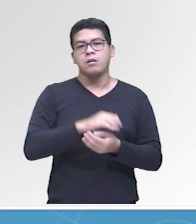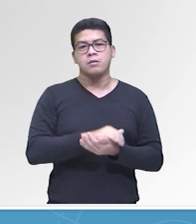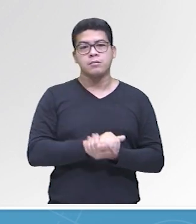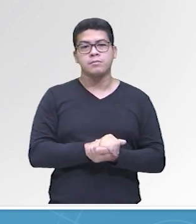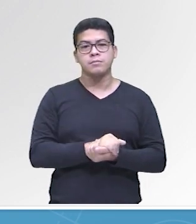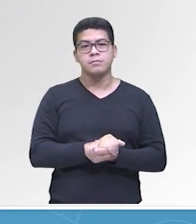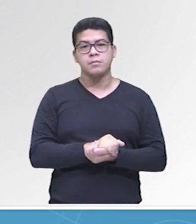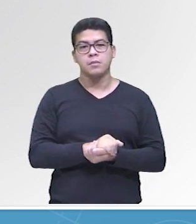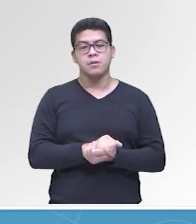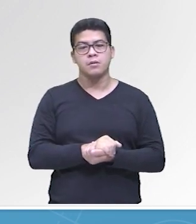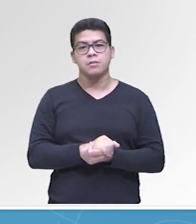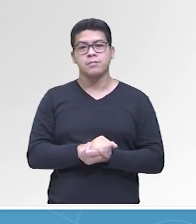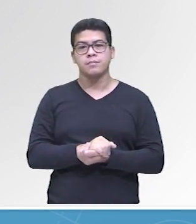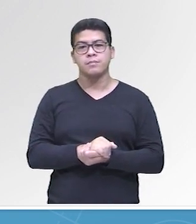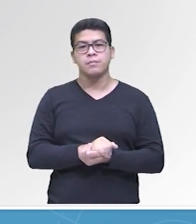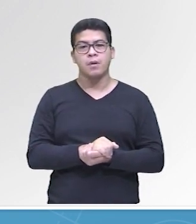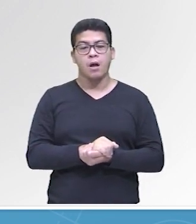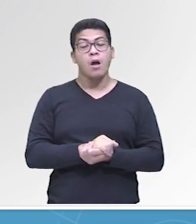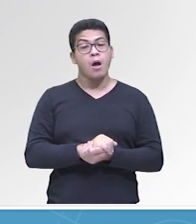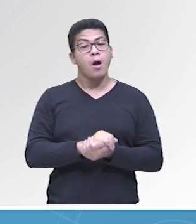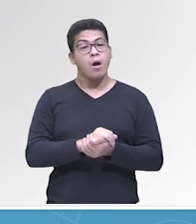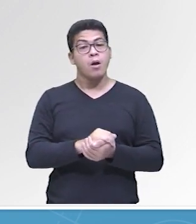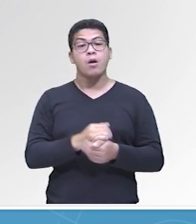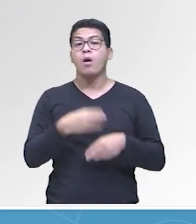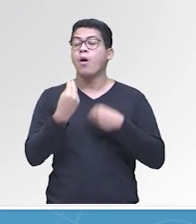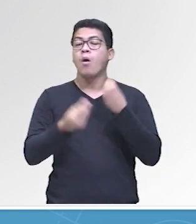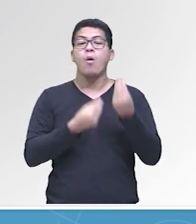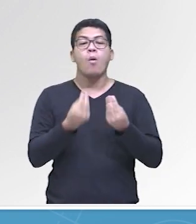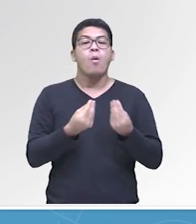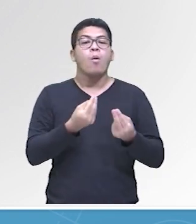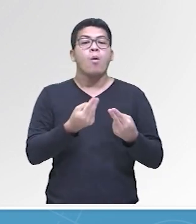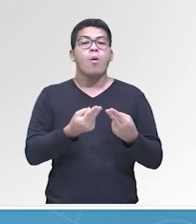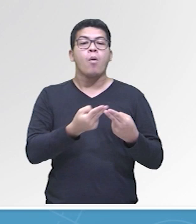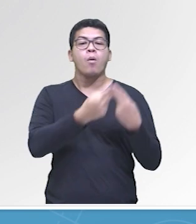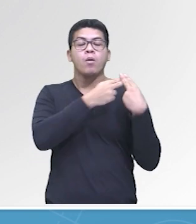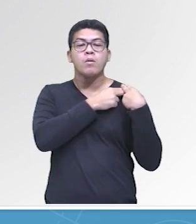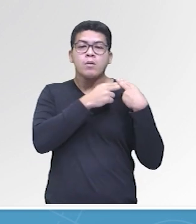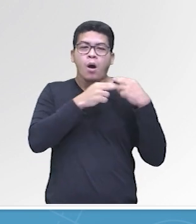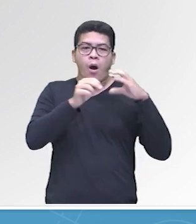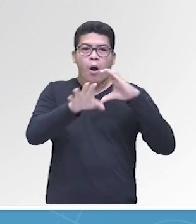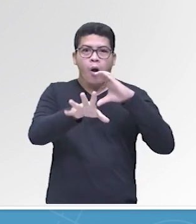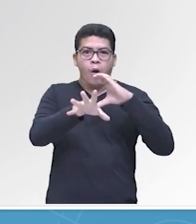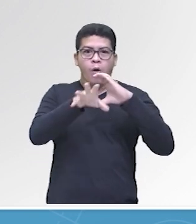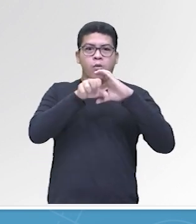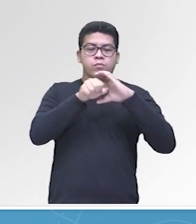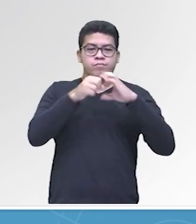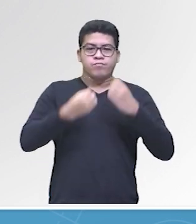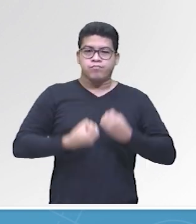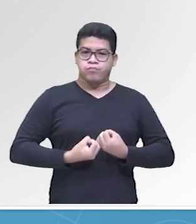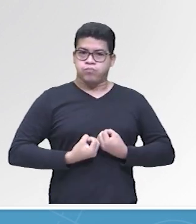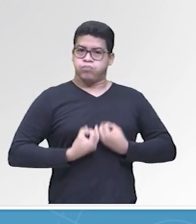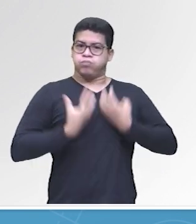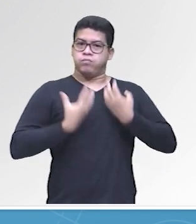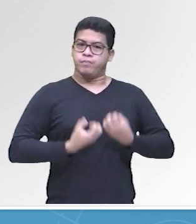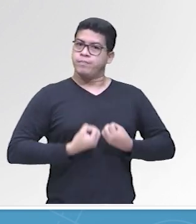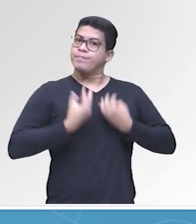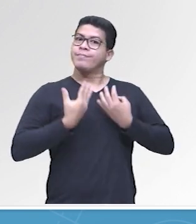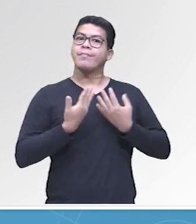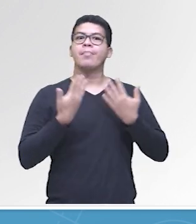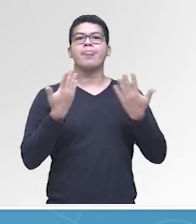e a função da mitocôndria é a respiração. E aí eu